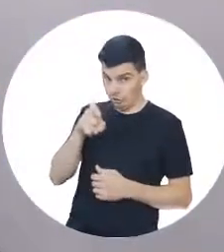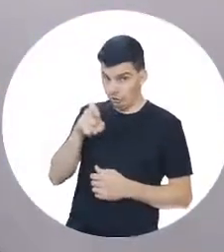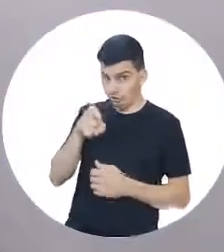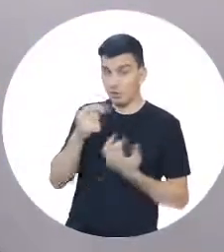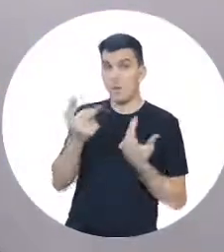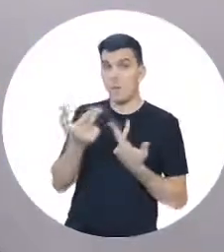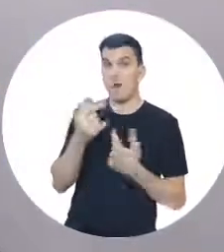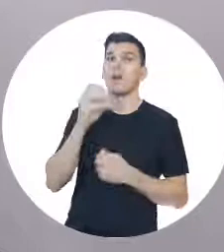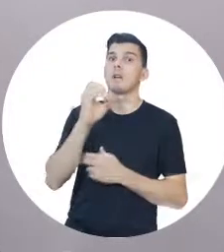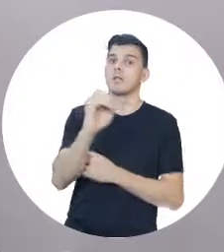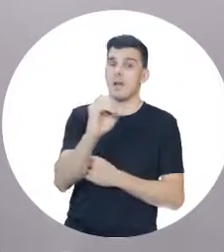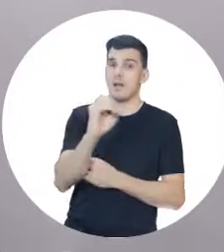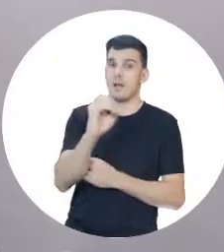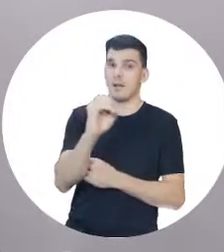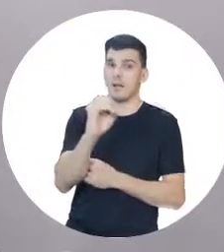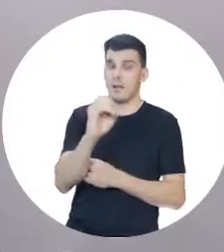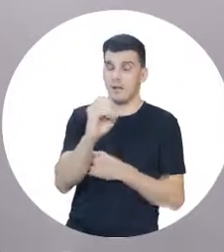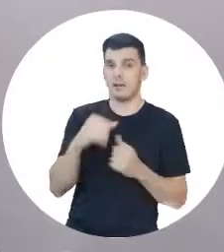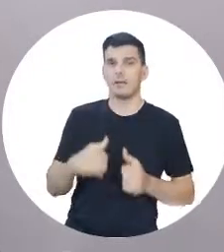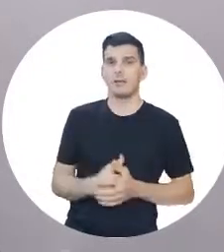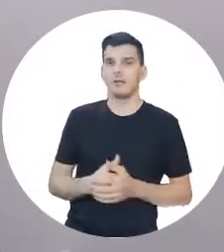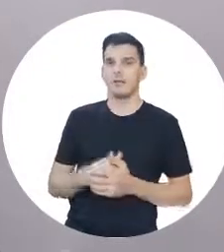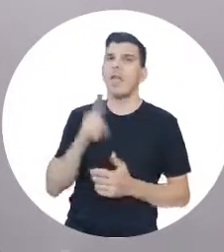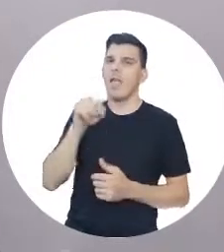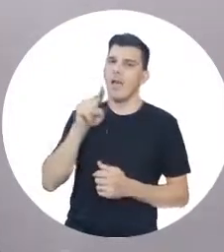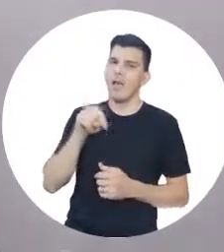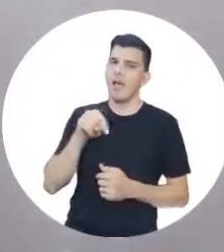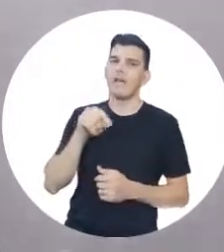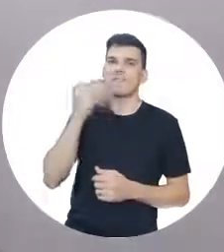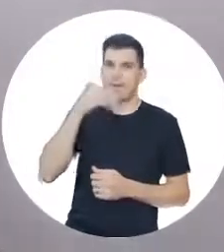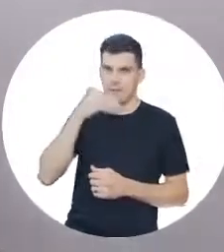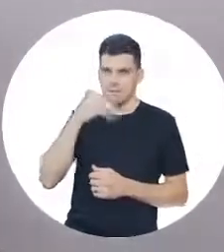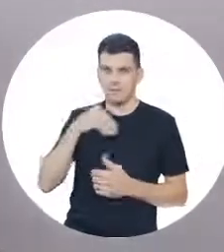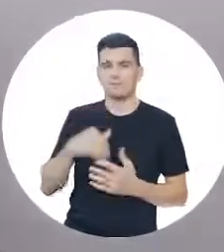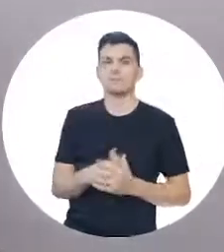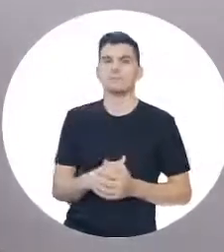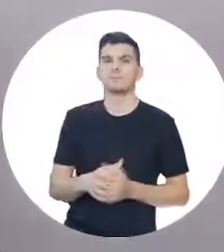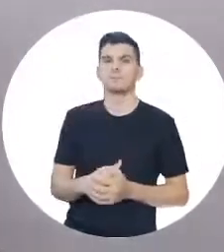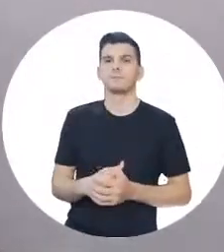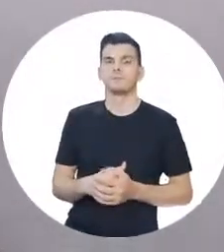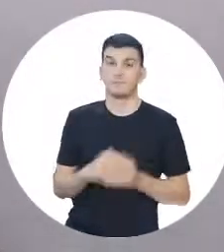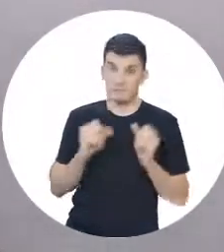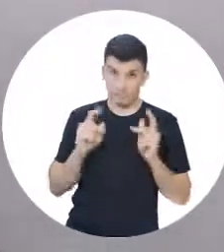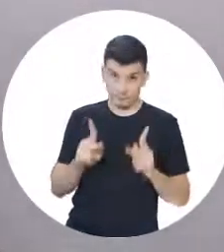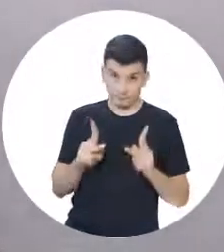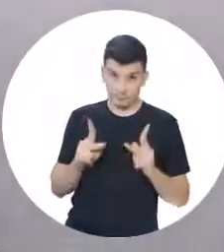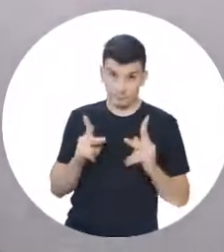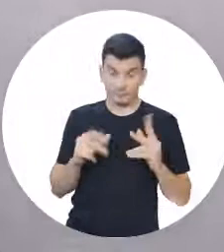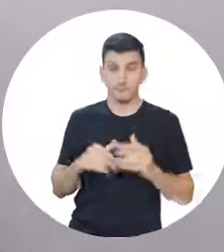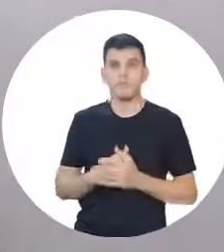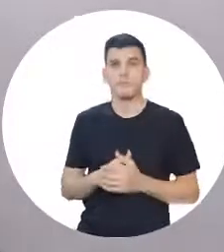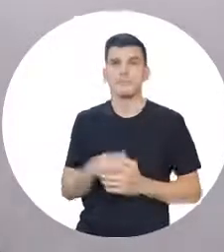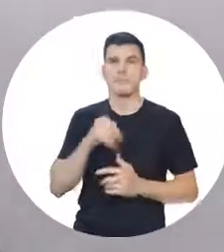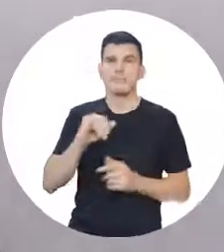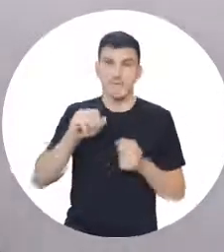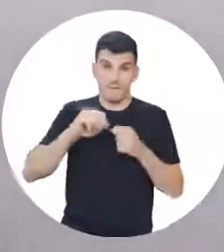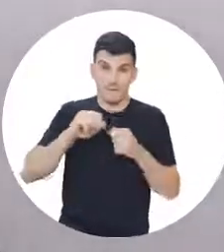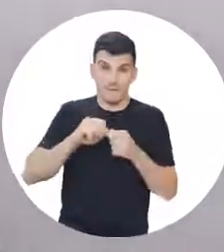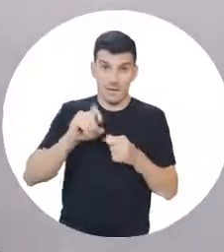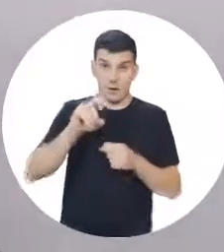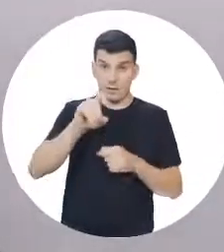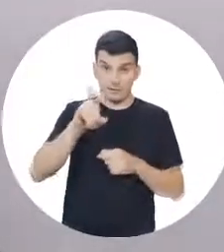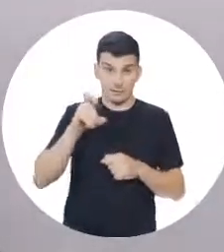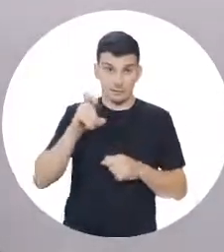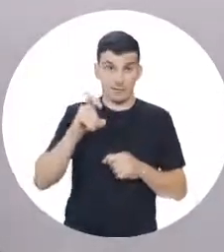X for igual a zero, ele é um ácido fraco. Ok? Se você